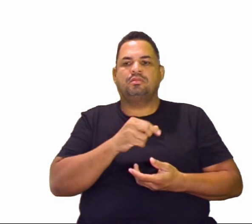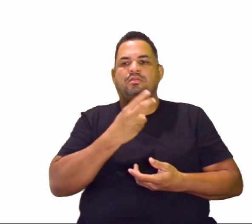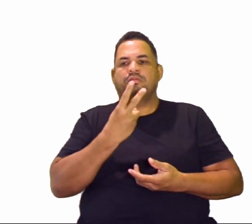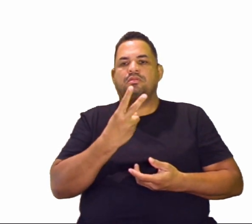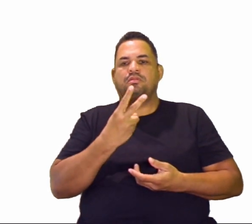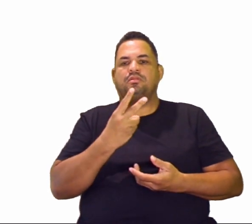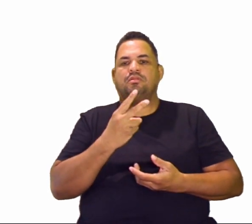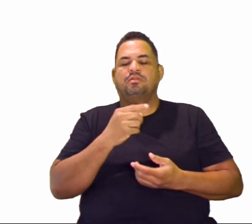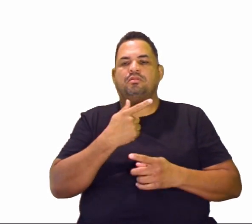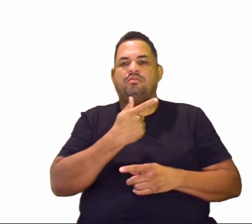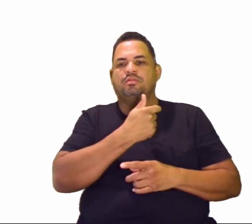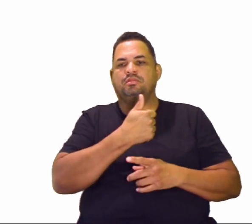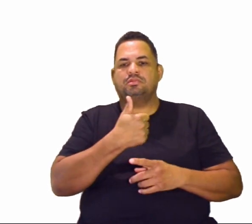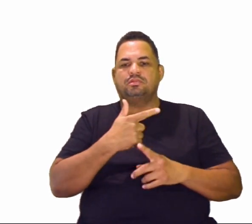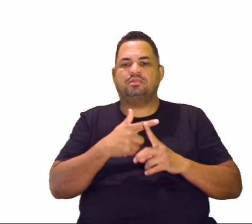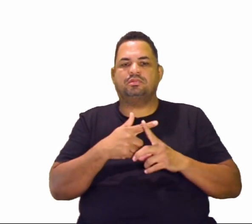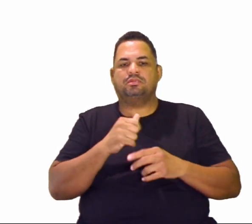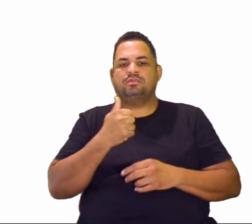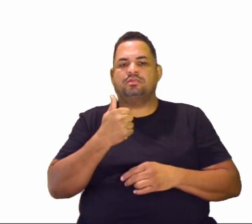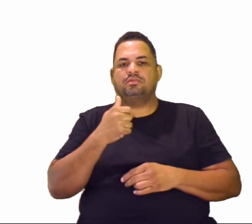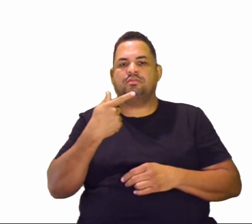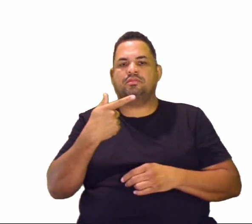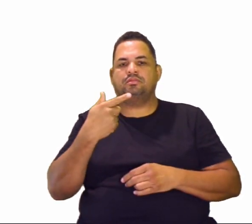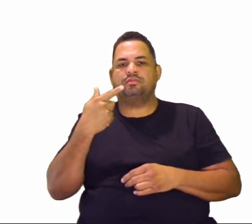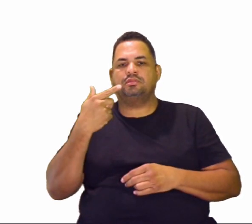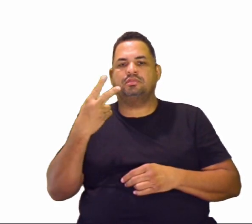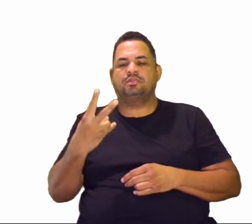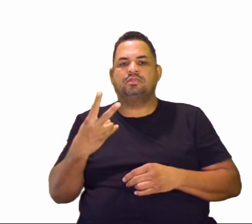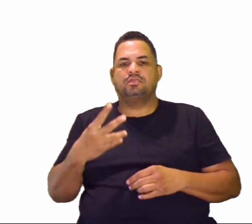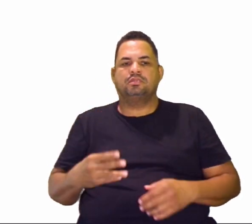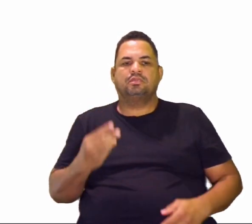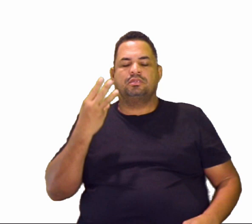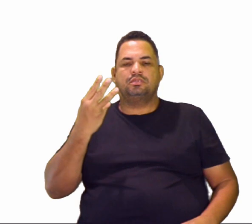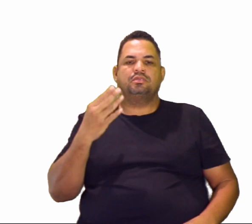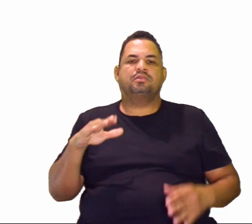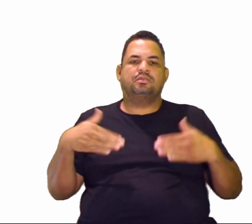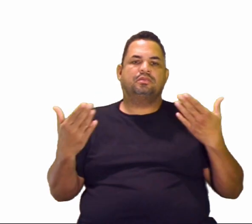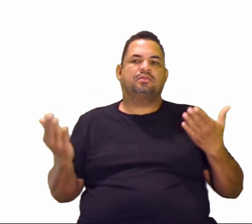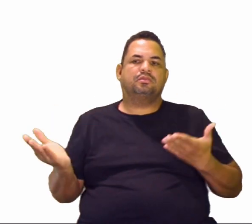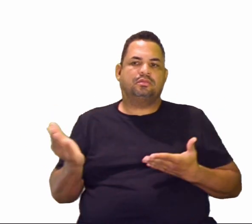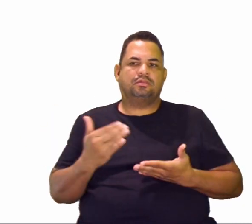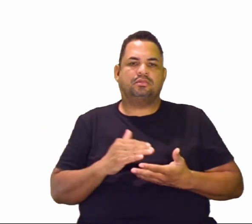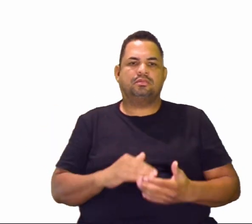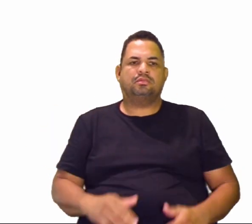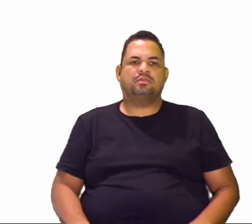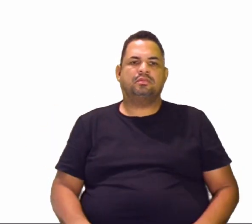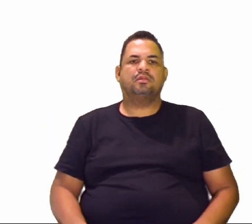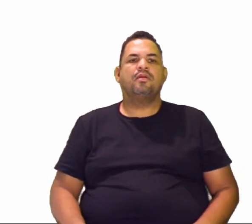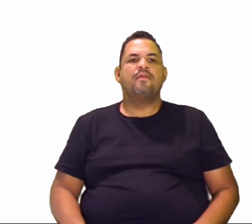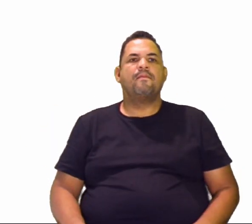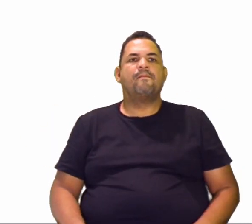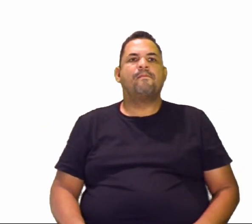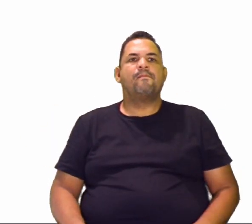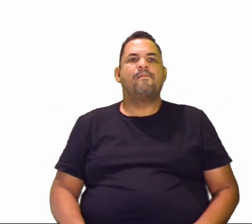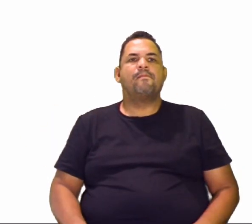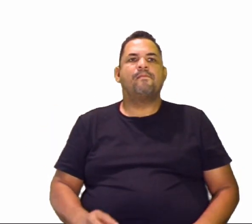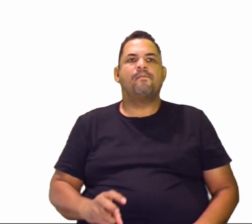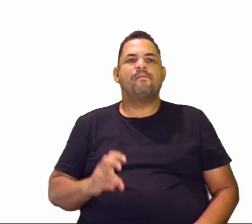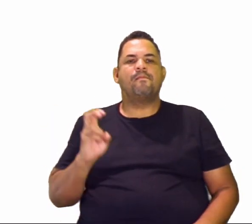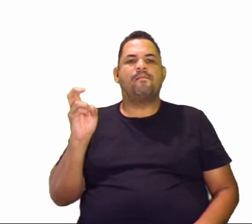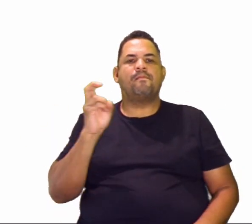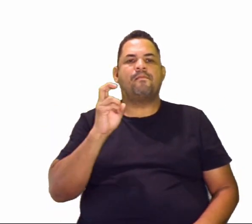6,02 vezes 10 elevado a 23. E partiremos assim agora para o